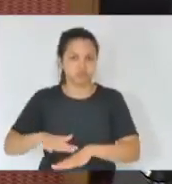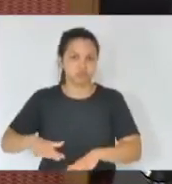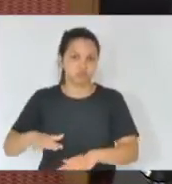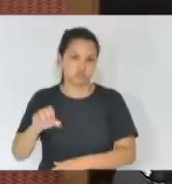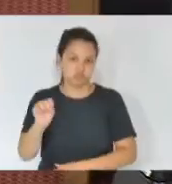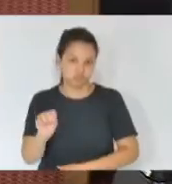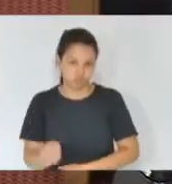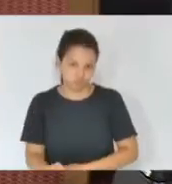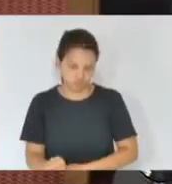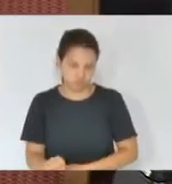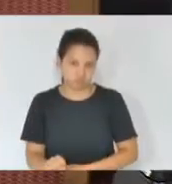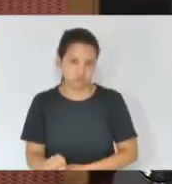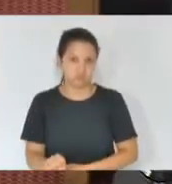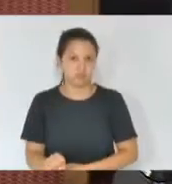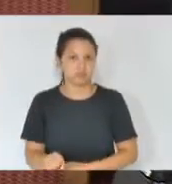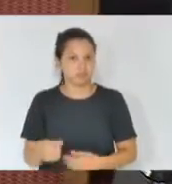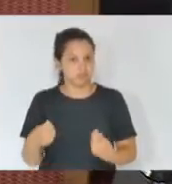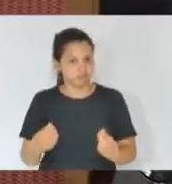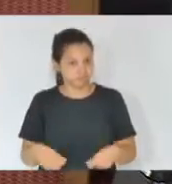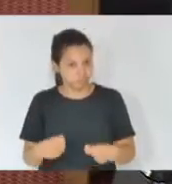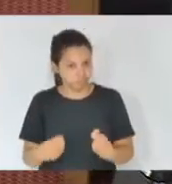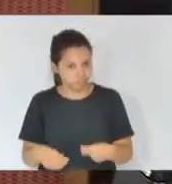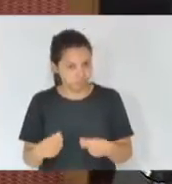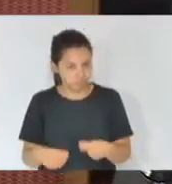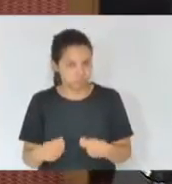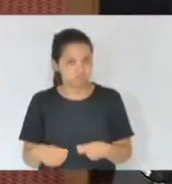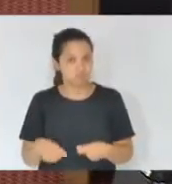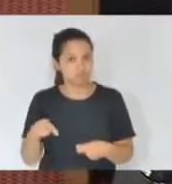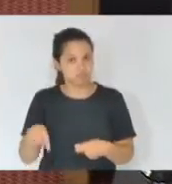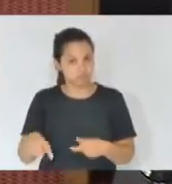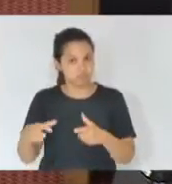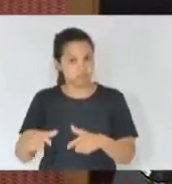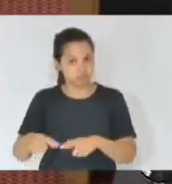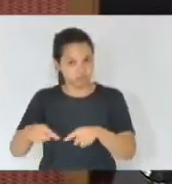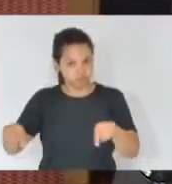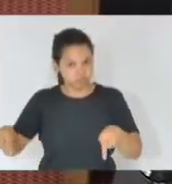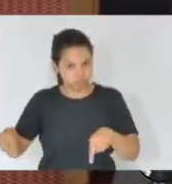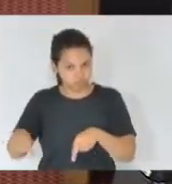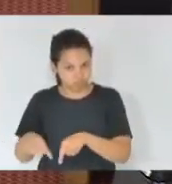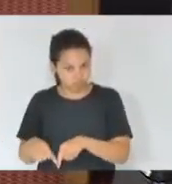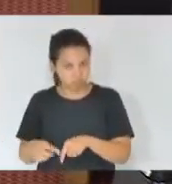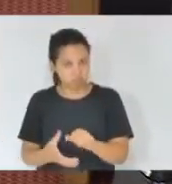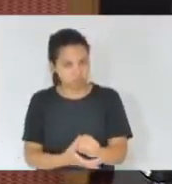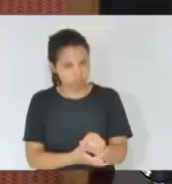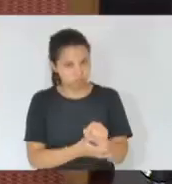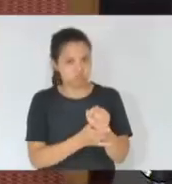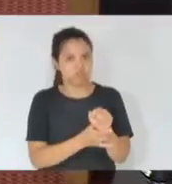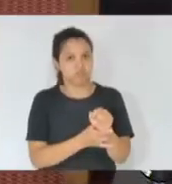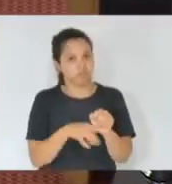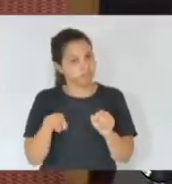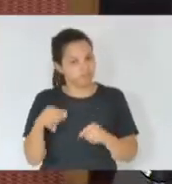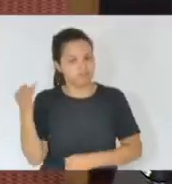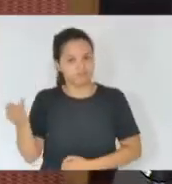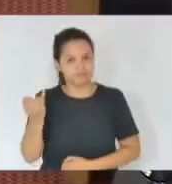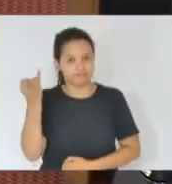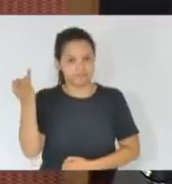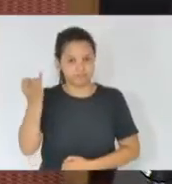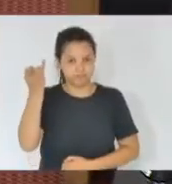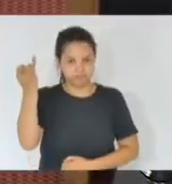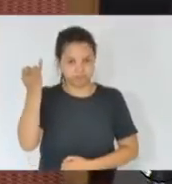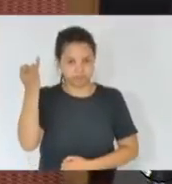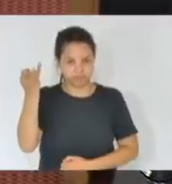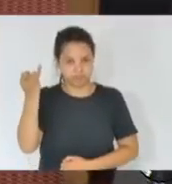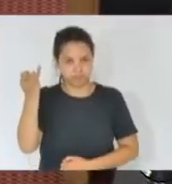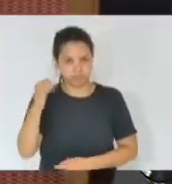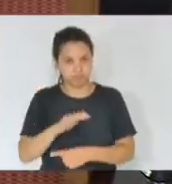necessidade de termos esse complexo de segurança é muito importante. Além de dar aos profissionais da área de